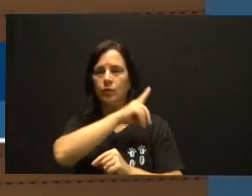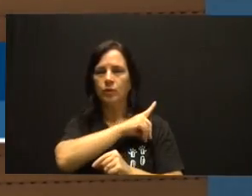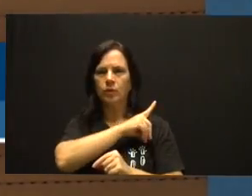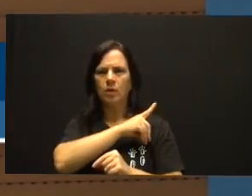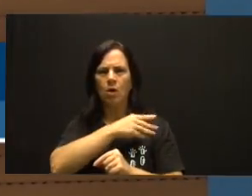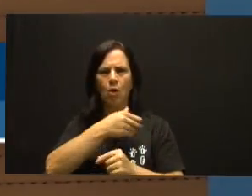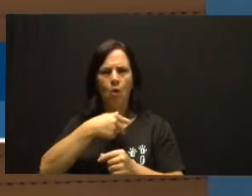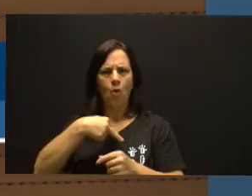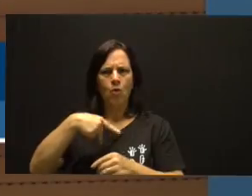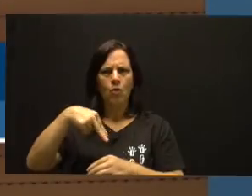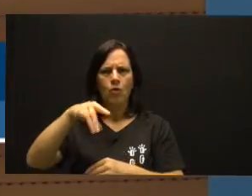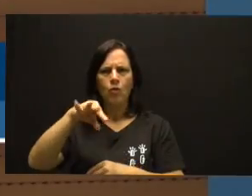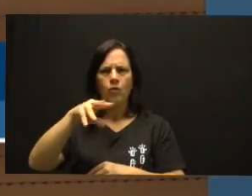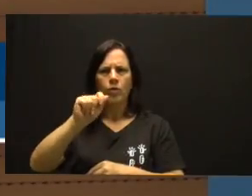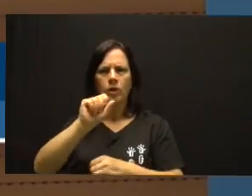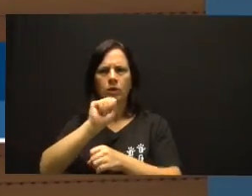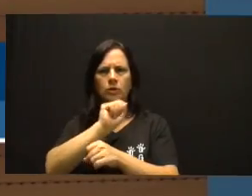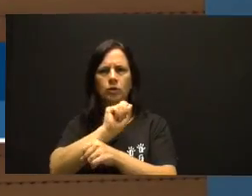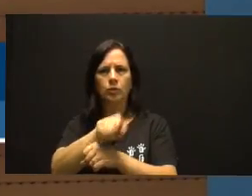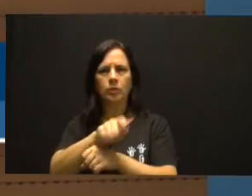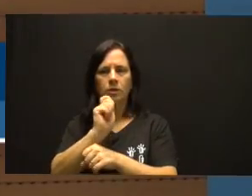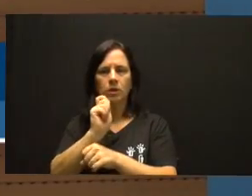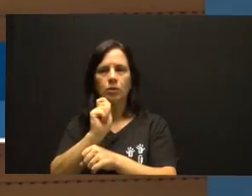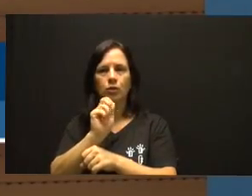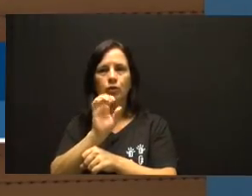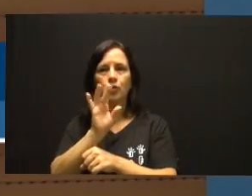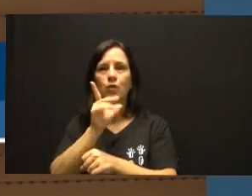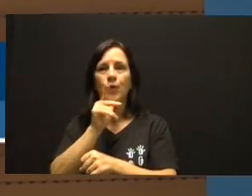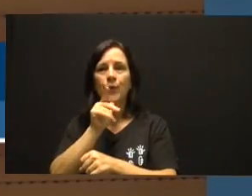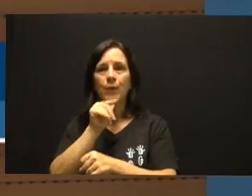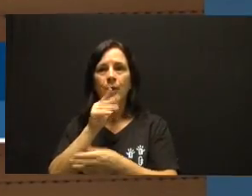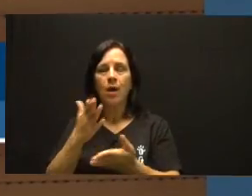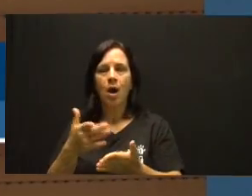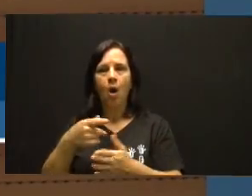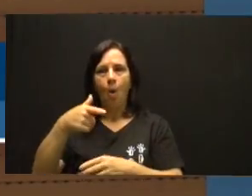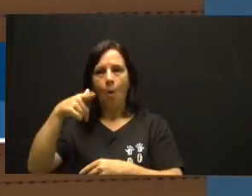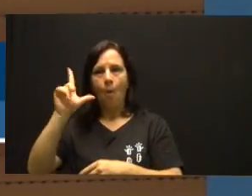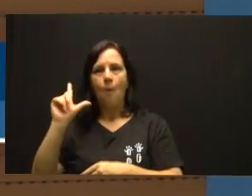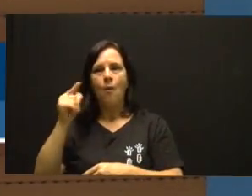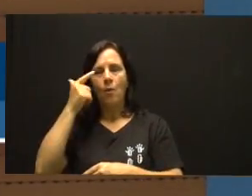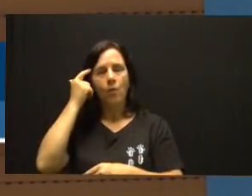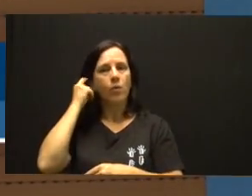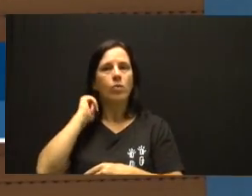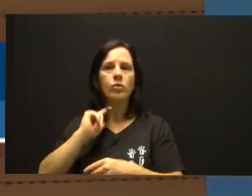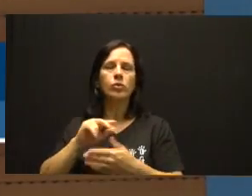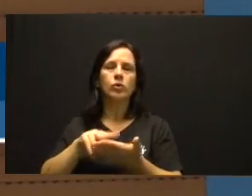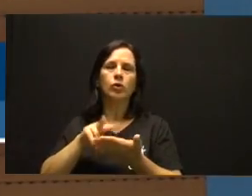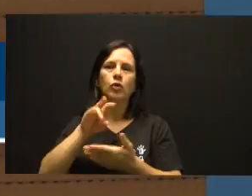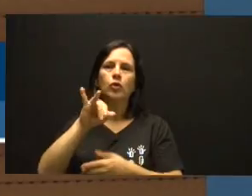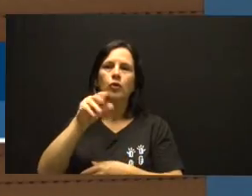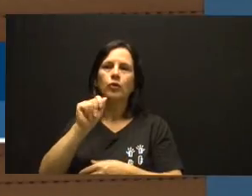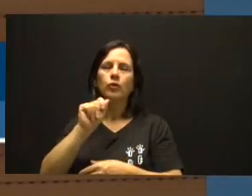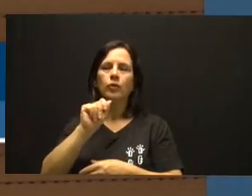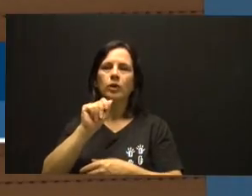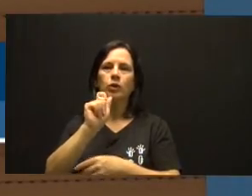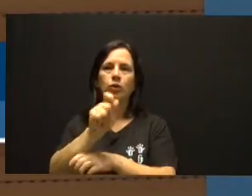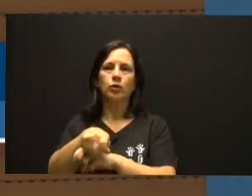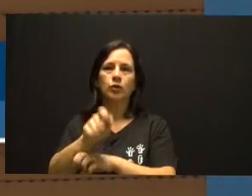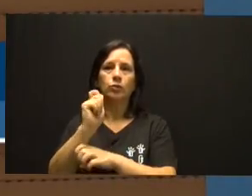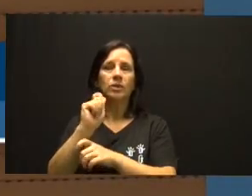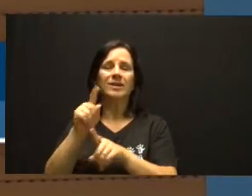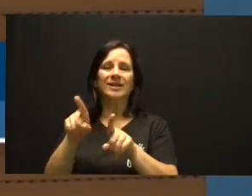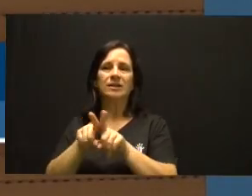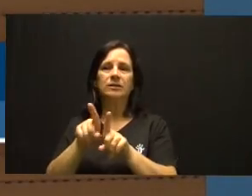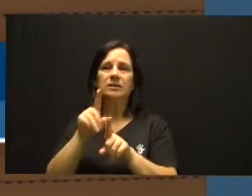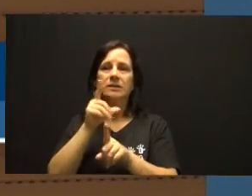água, você não consegue nem chegar em Cubatão. Ontem eu passei por isso, seja para quem saia da vila ou para quem vem de Santos.